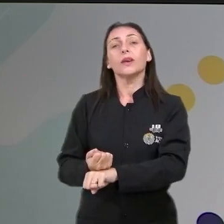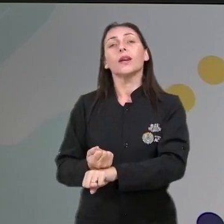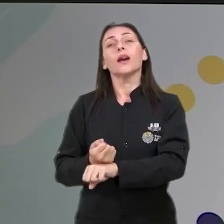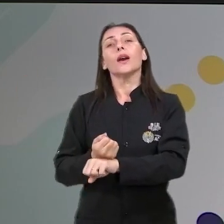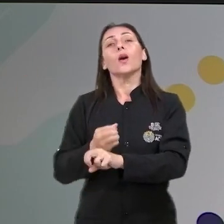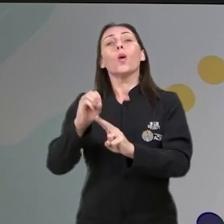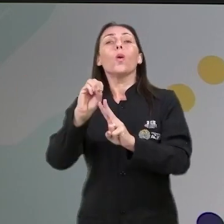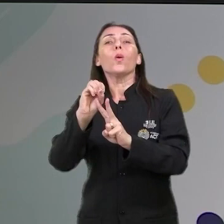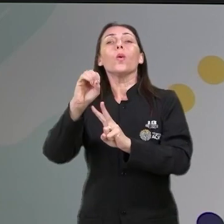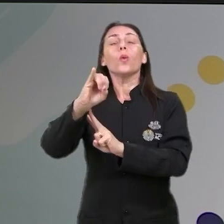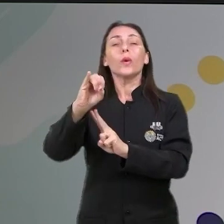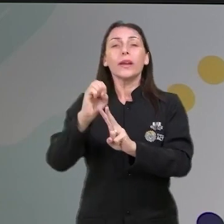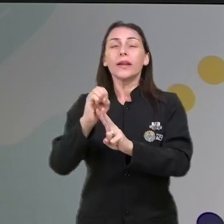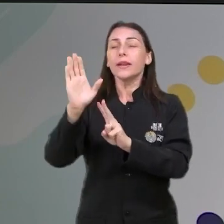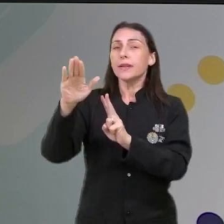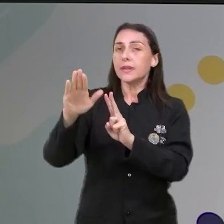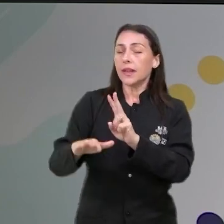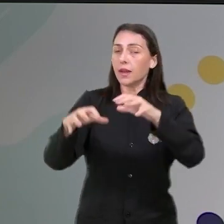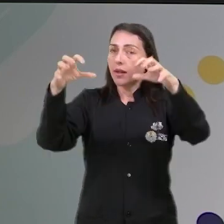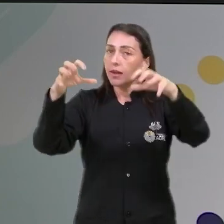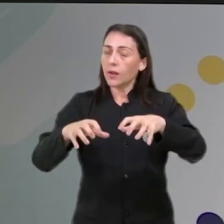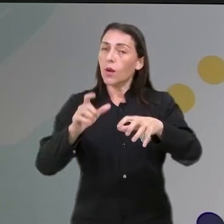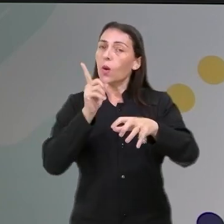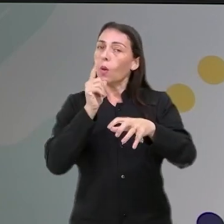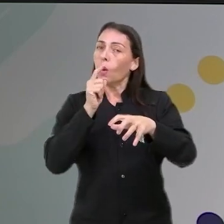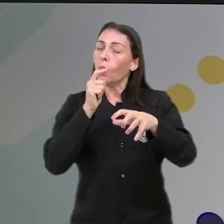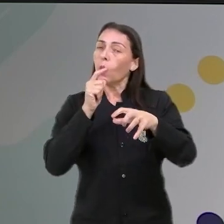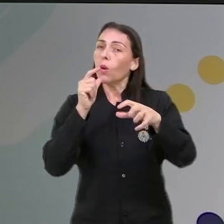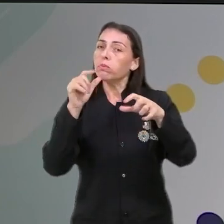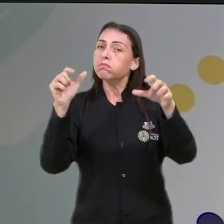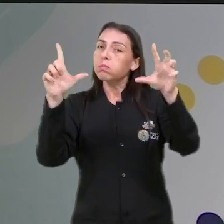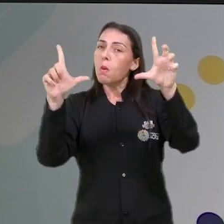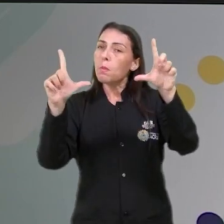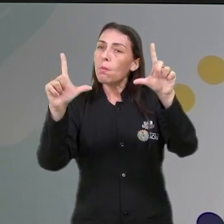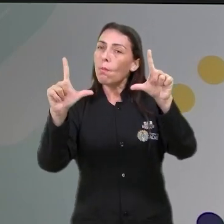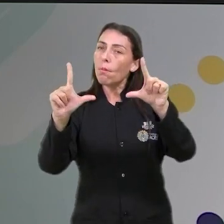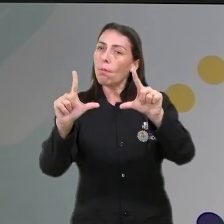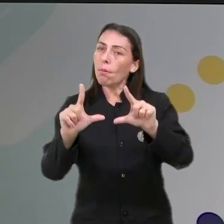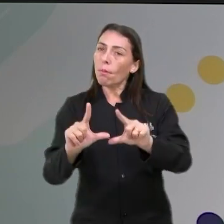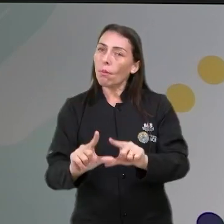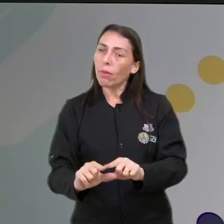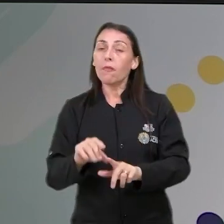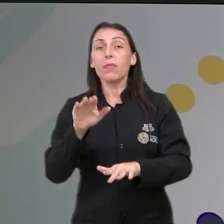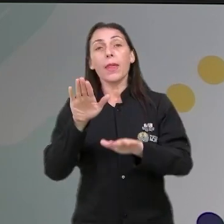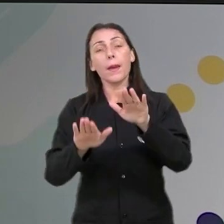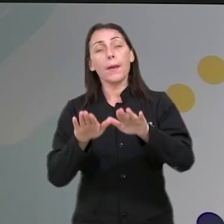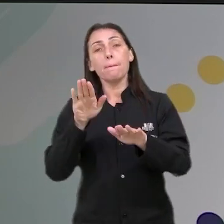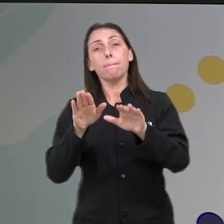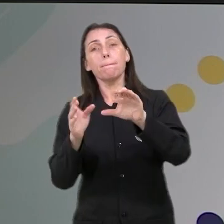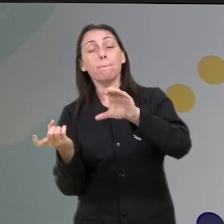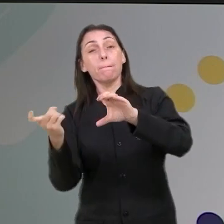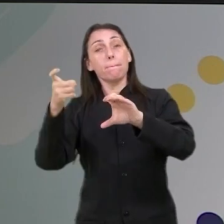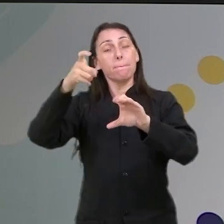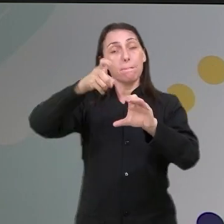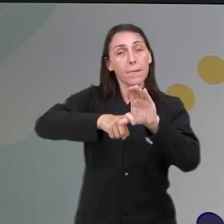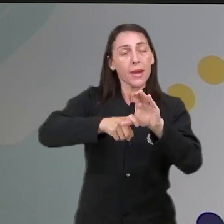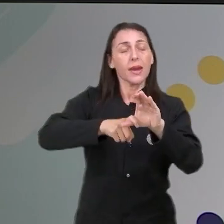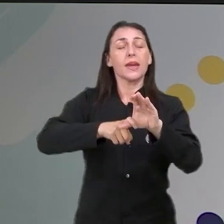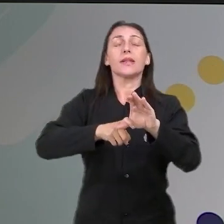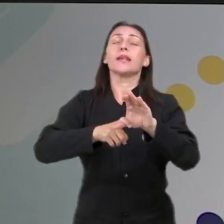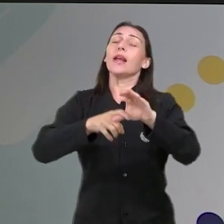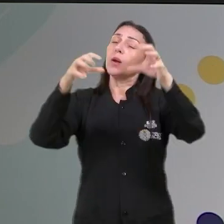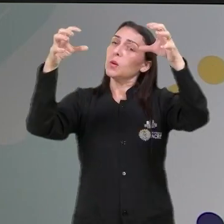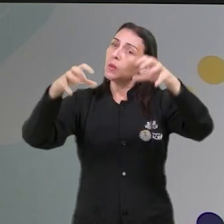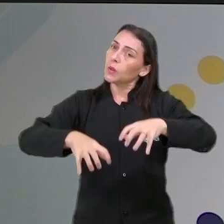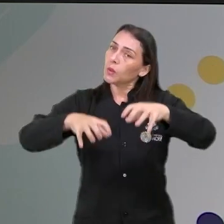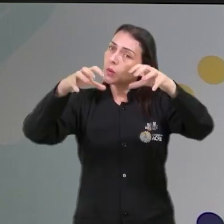de pluviosidade é mais baixo, os rios se tornam temporários, que são aqueles rios que dependem totalmente aí de estar